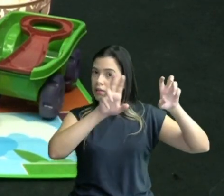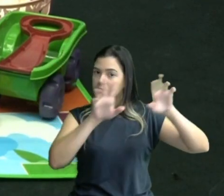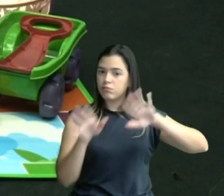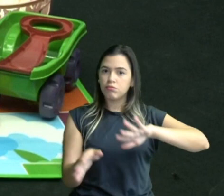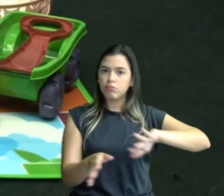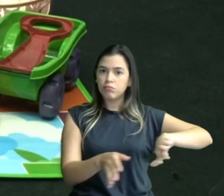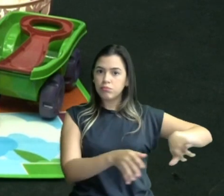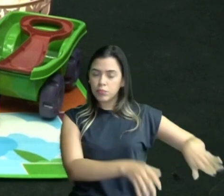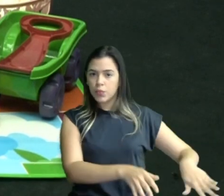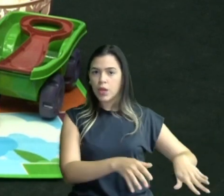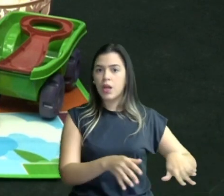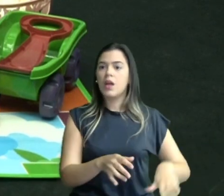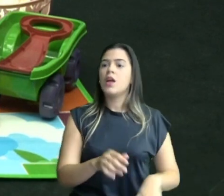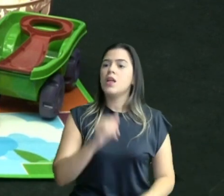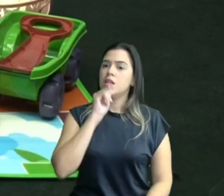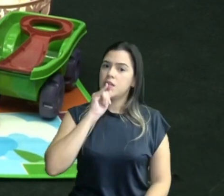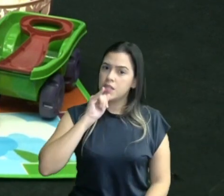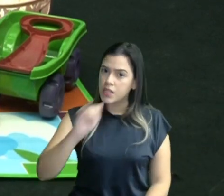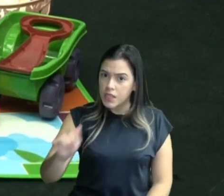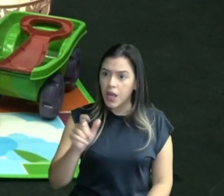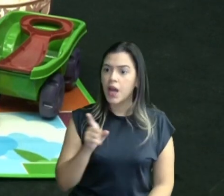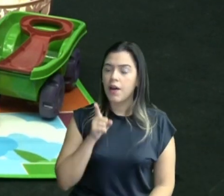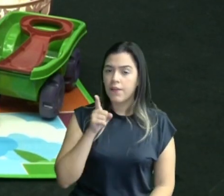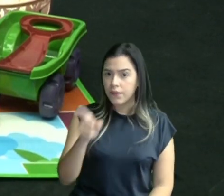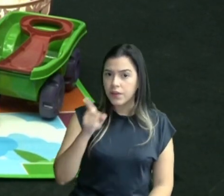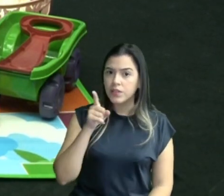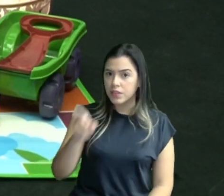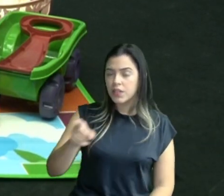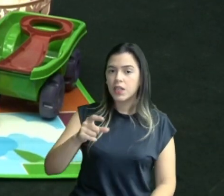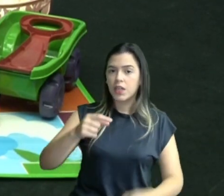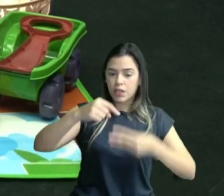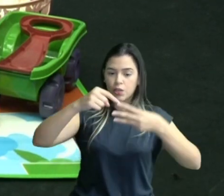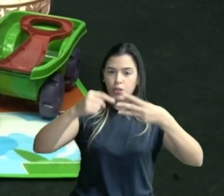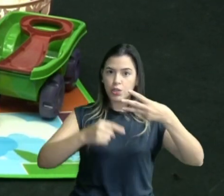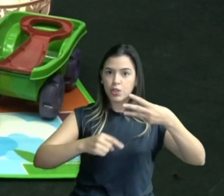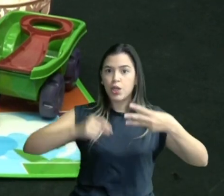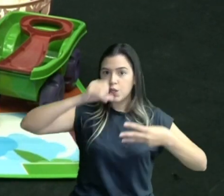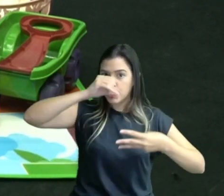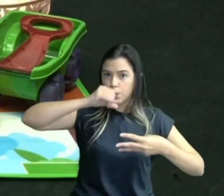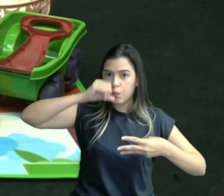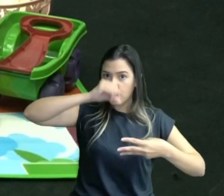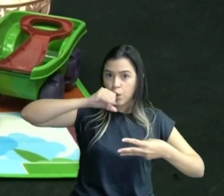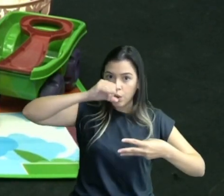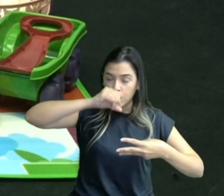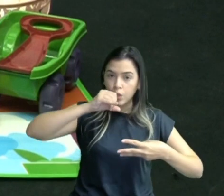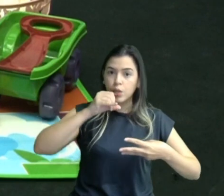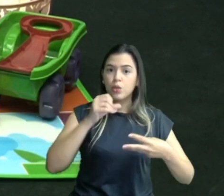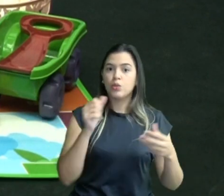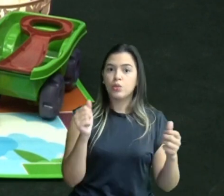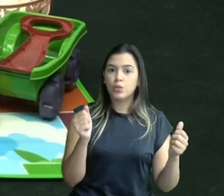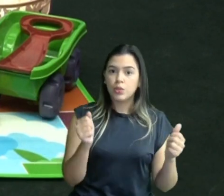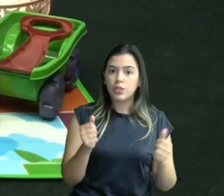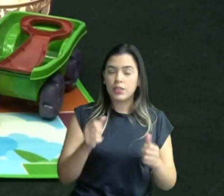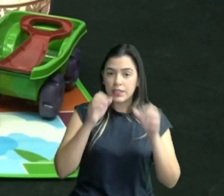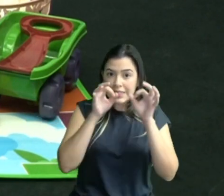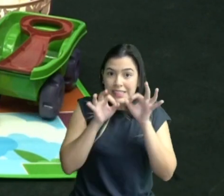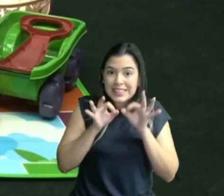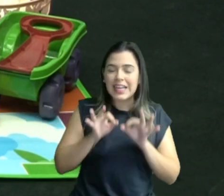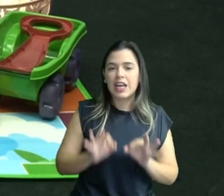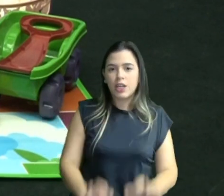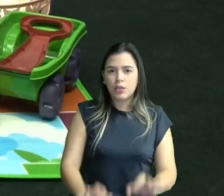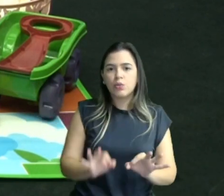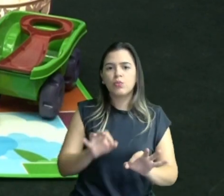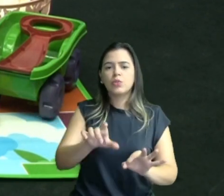causa cumprimos informar a vossa senhoria que os três porquinhos e Companhia limitada estão firmemente